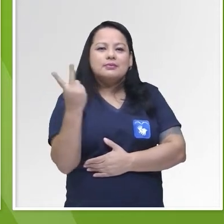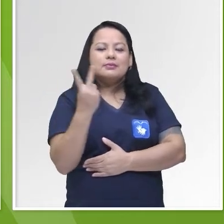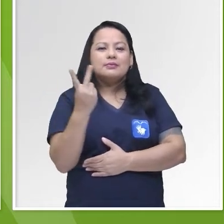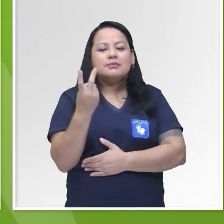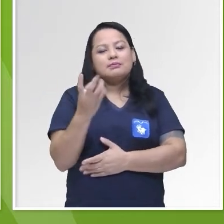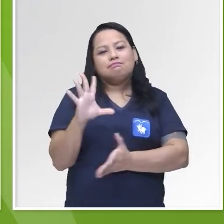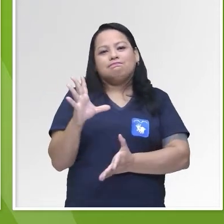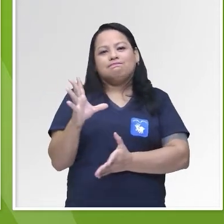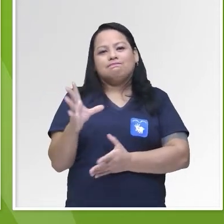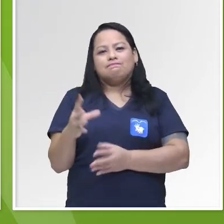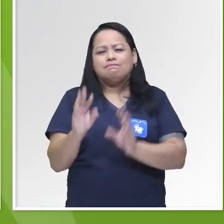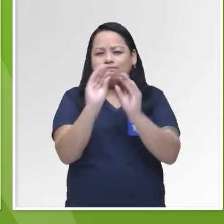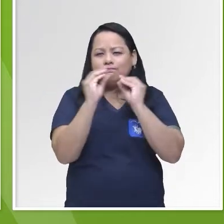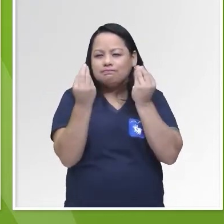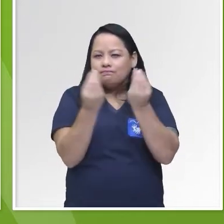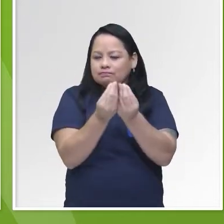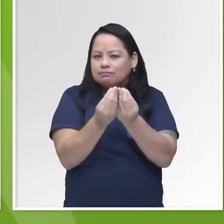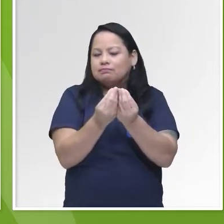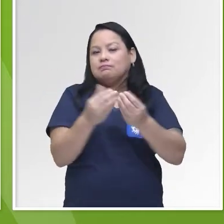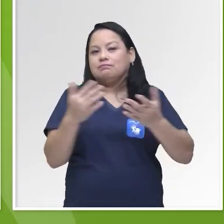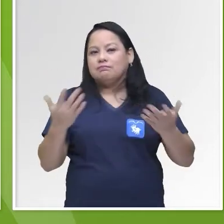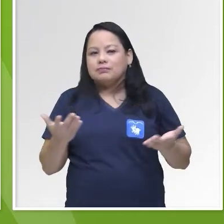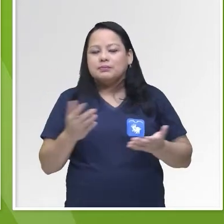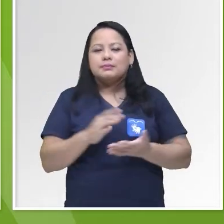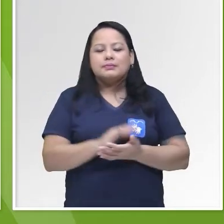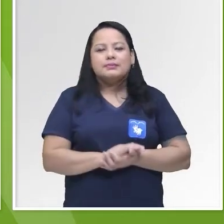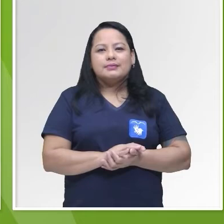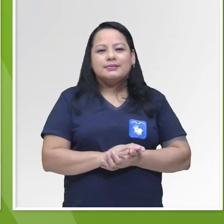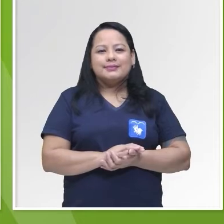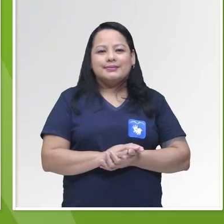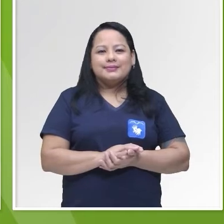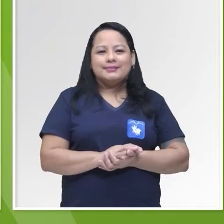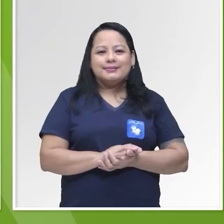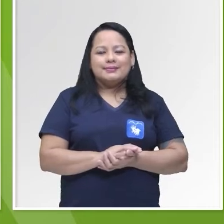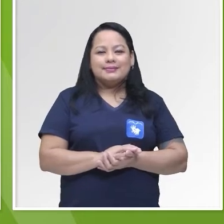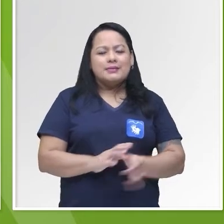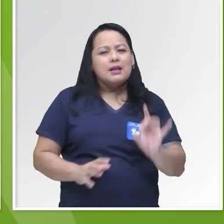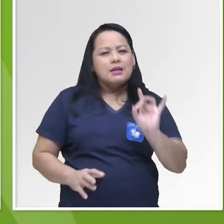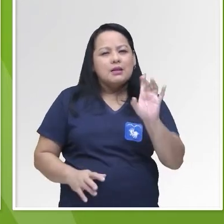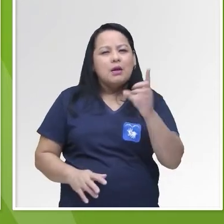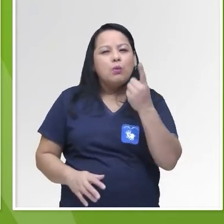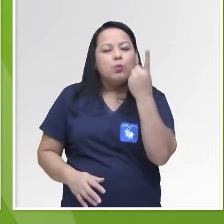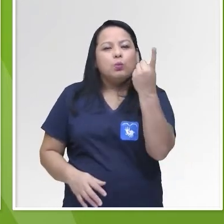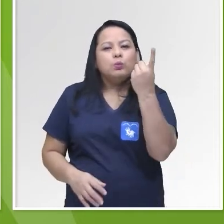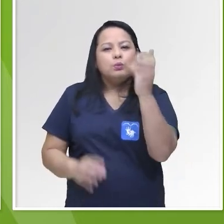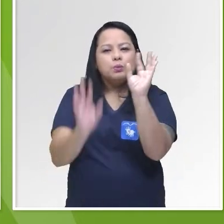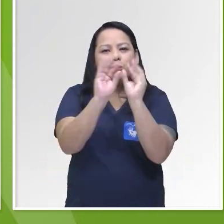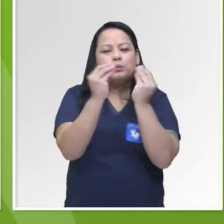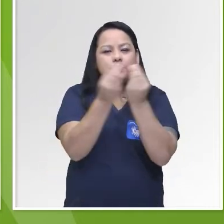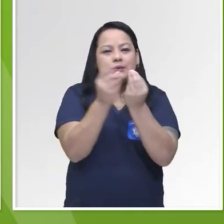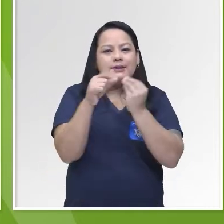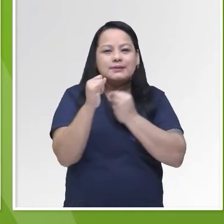mais produtos. Então, essa única substância, observem que ela está